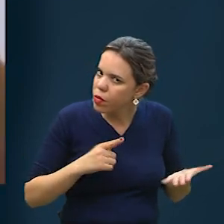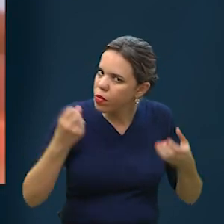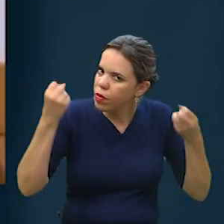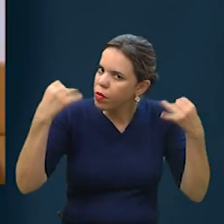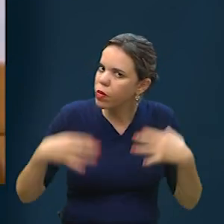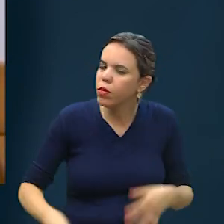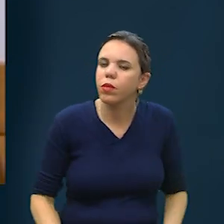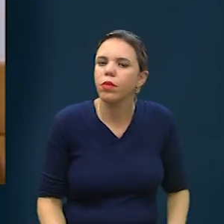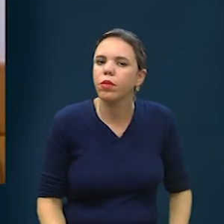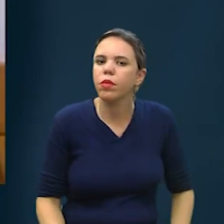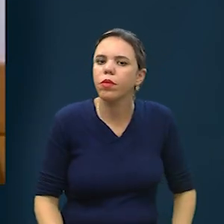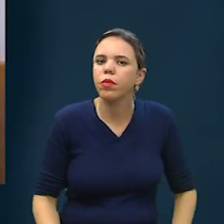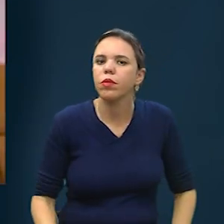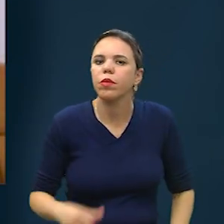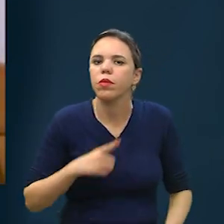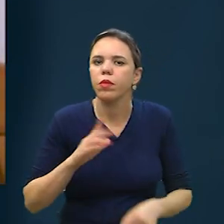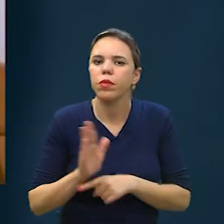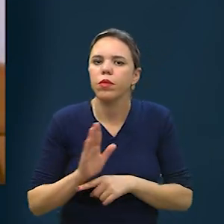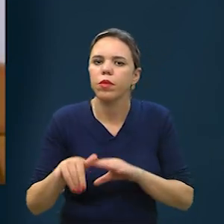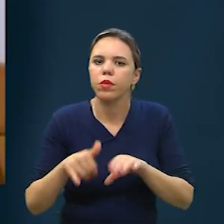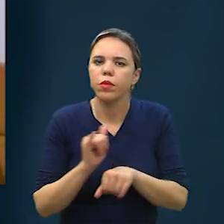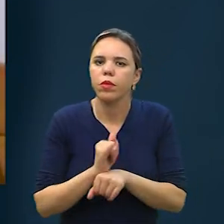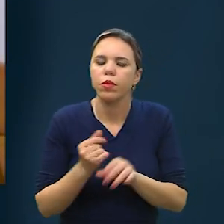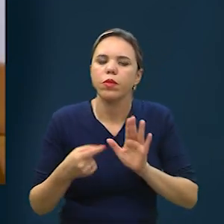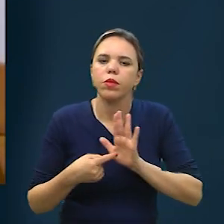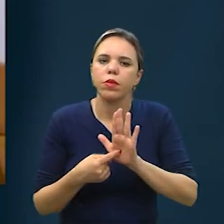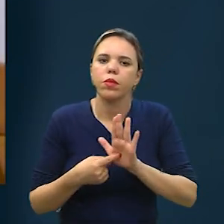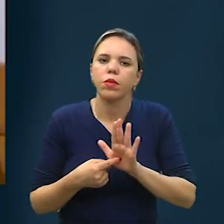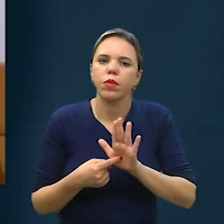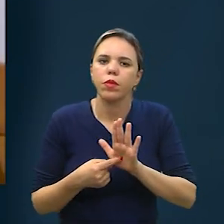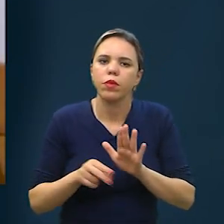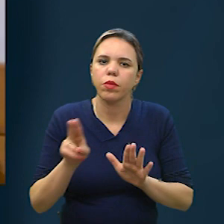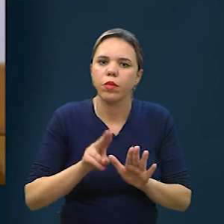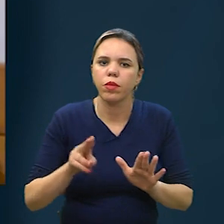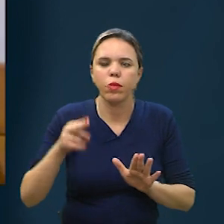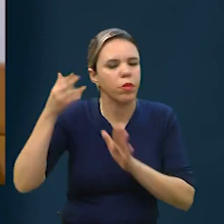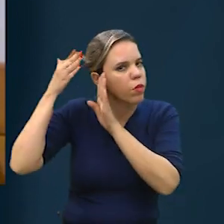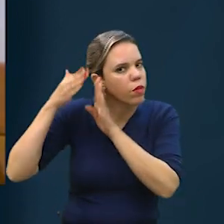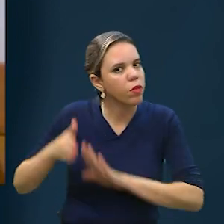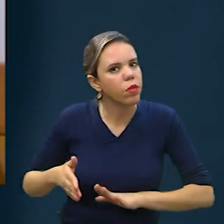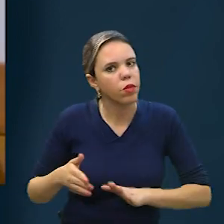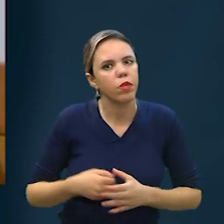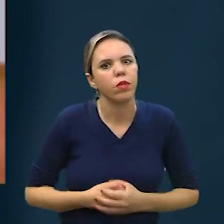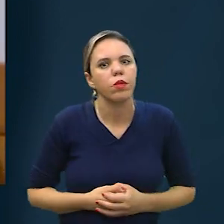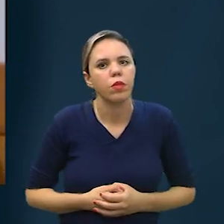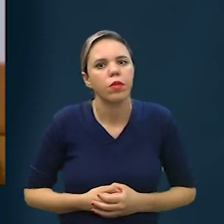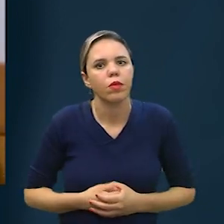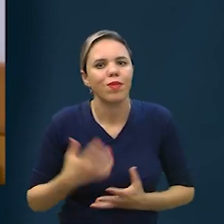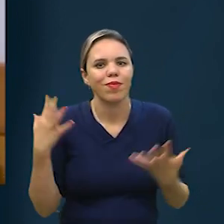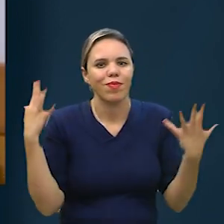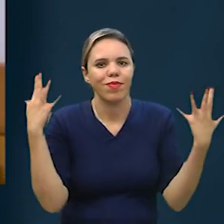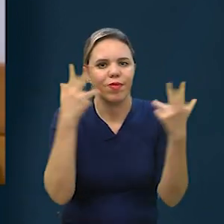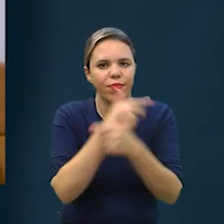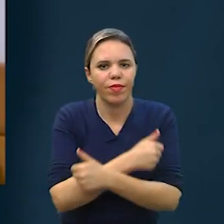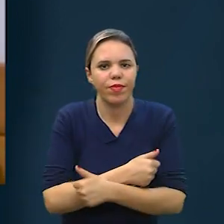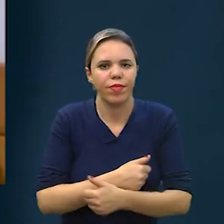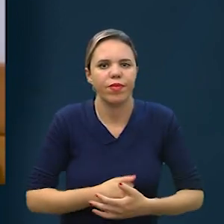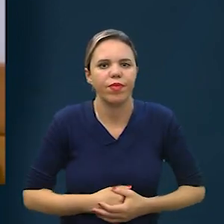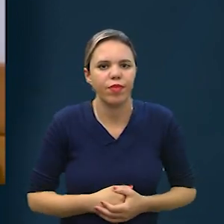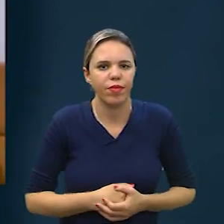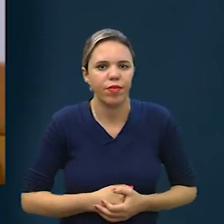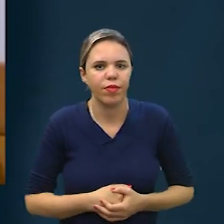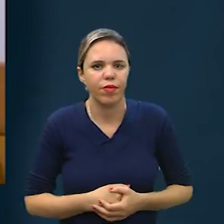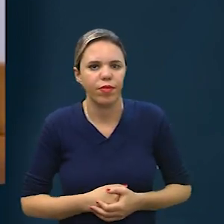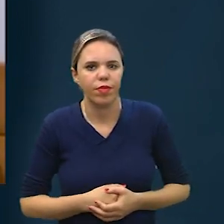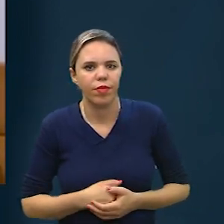todas explicações, hoje tem vídeos no YouTube mostrando como usar esse cabelo, e é lindo, né, Mirna? É muito